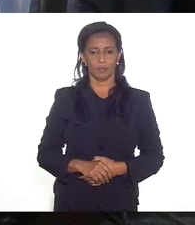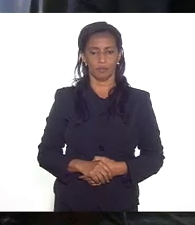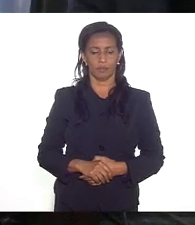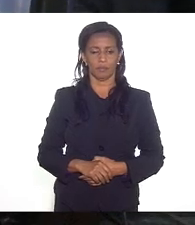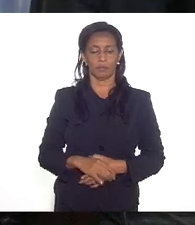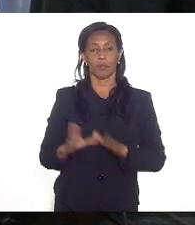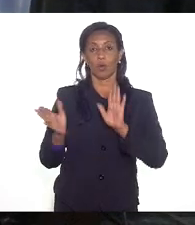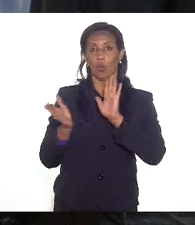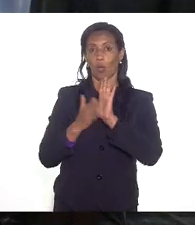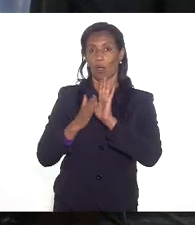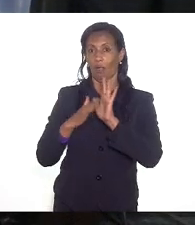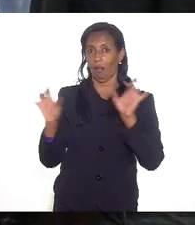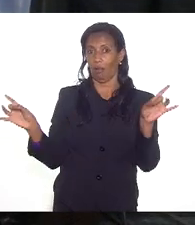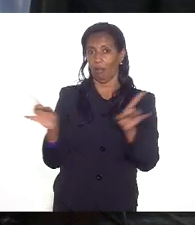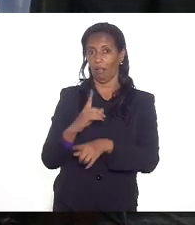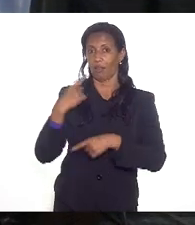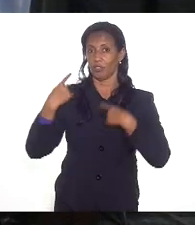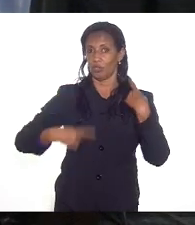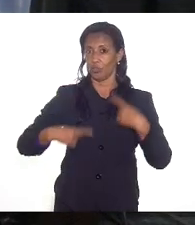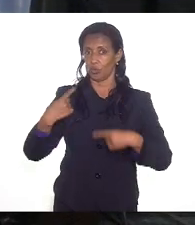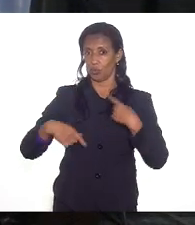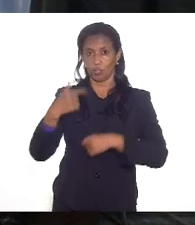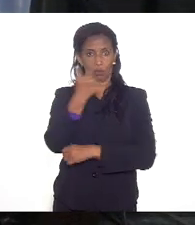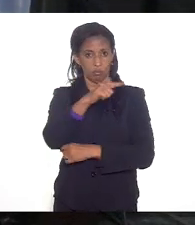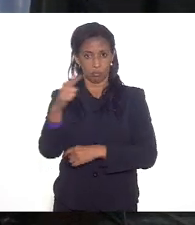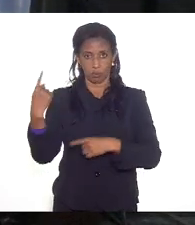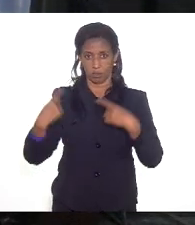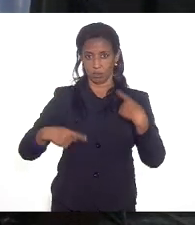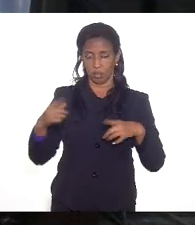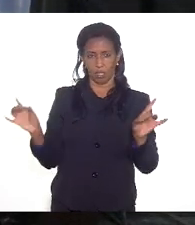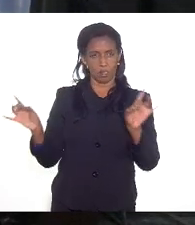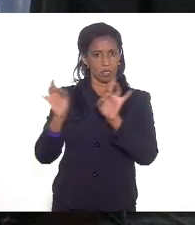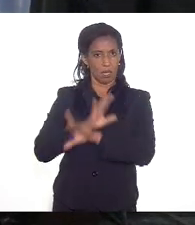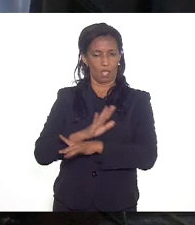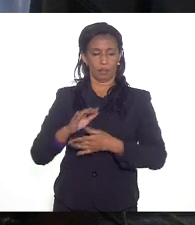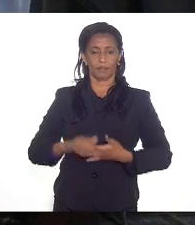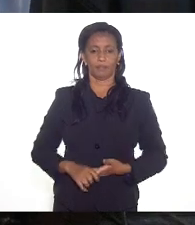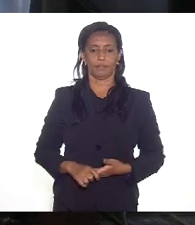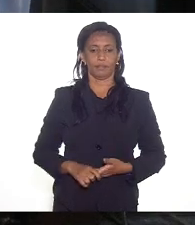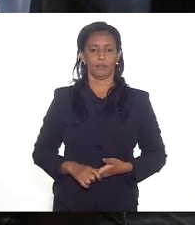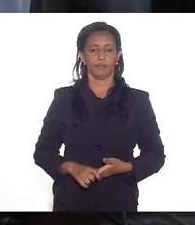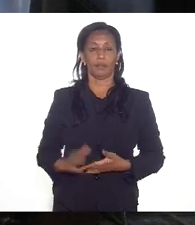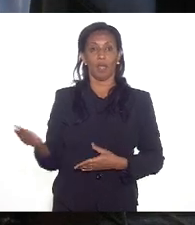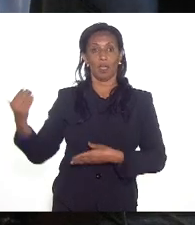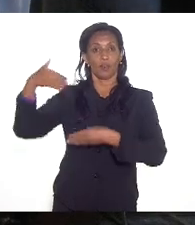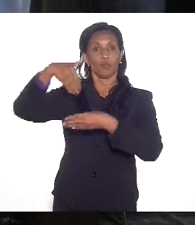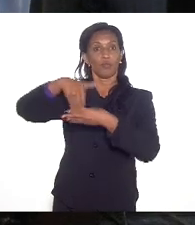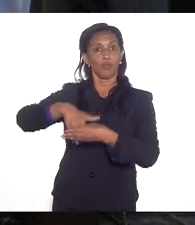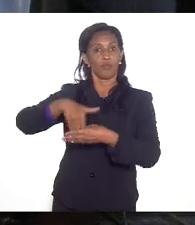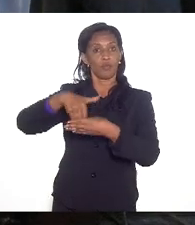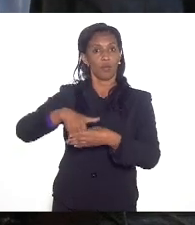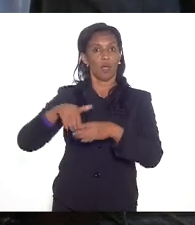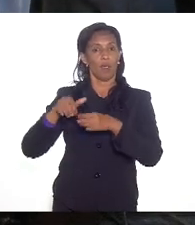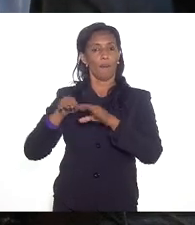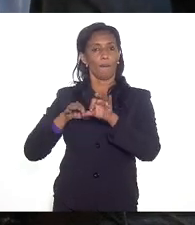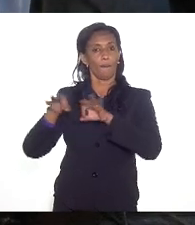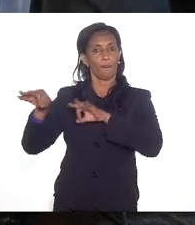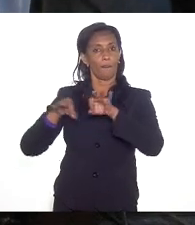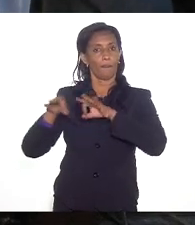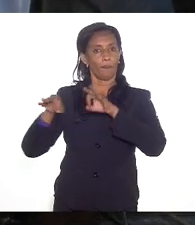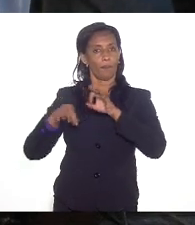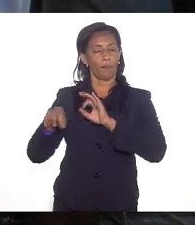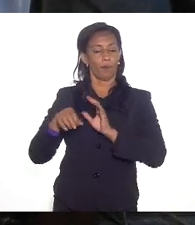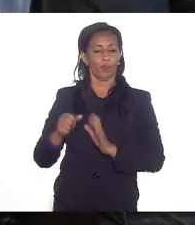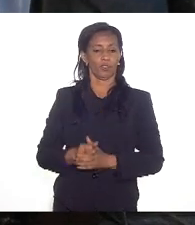pareceres emitidos em discussão não havendo pena discutir encerrada a discussão em votação projeto de resolução